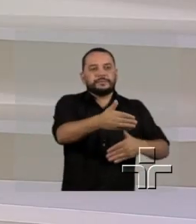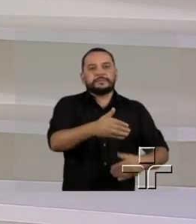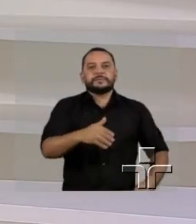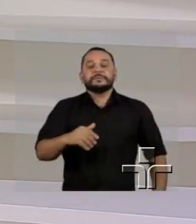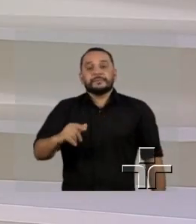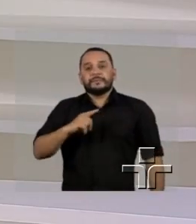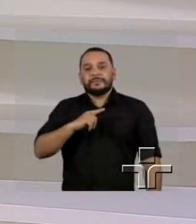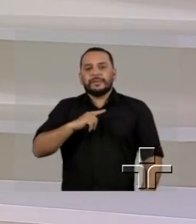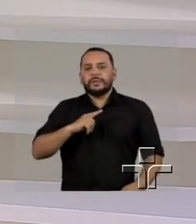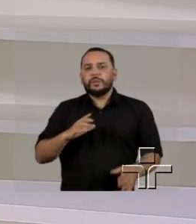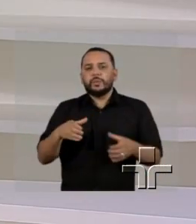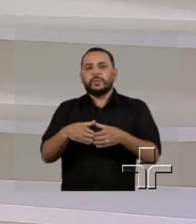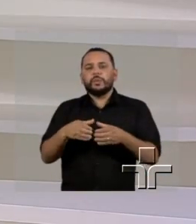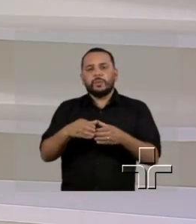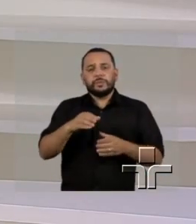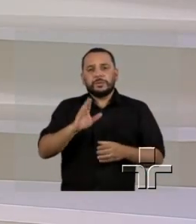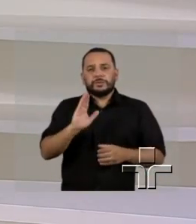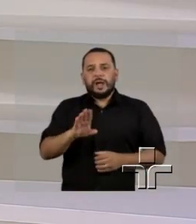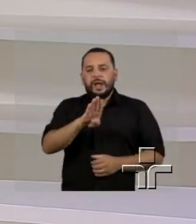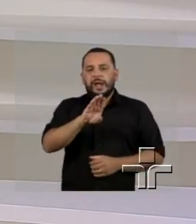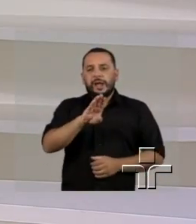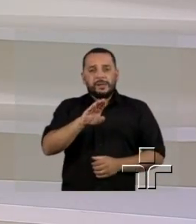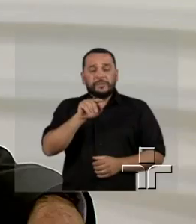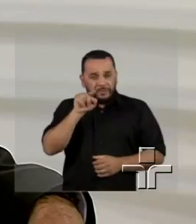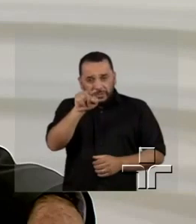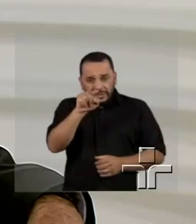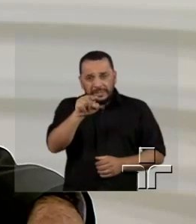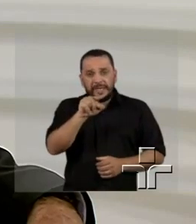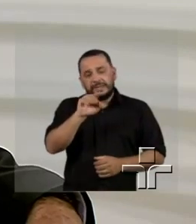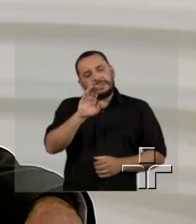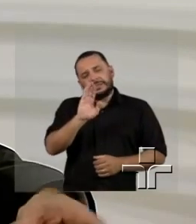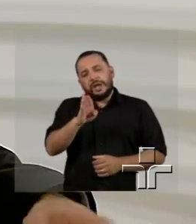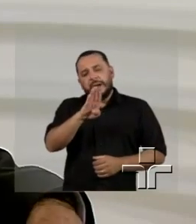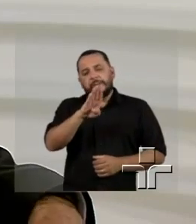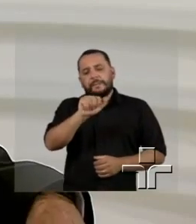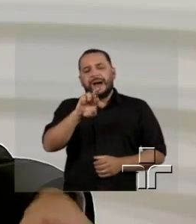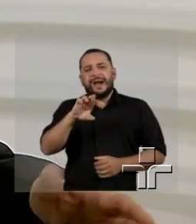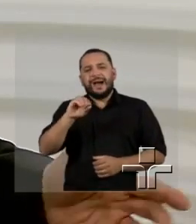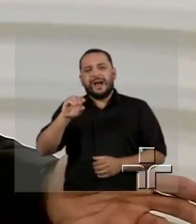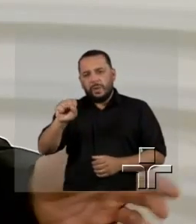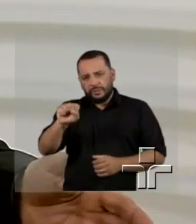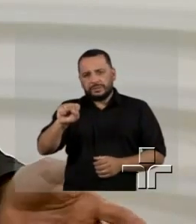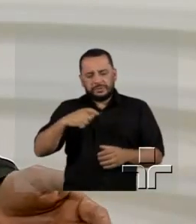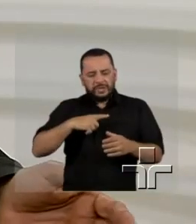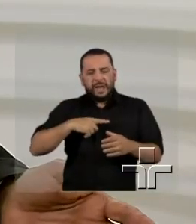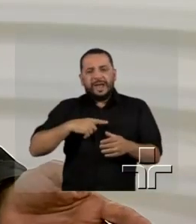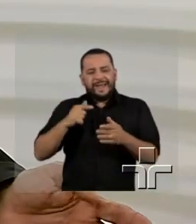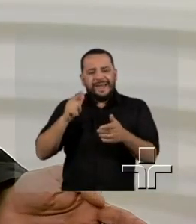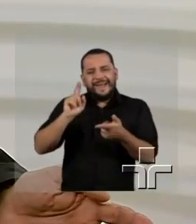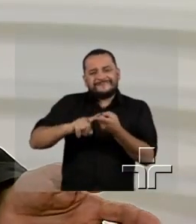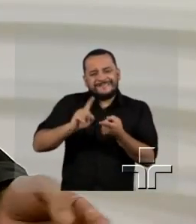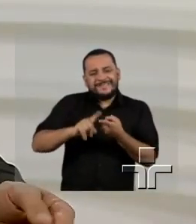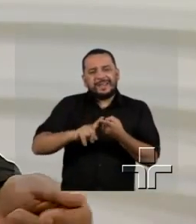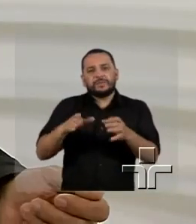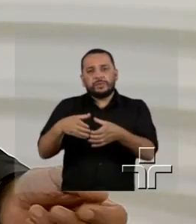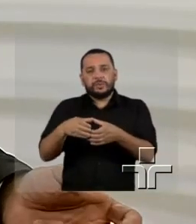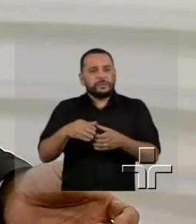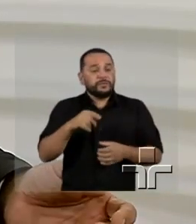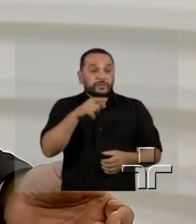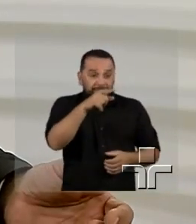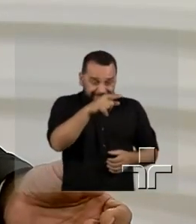divulgação, de trabalho junto à população. E esse pequeno grupo, só que o presidente